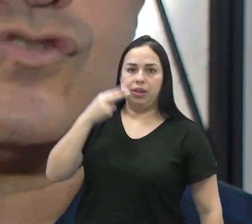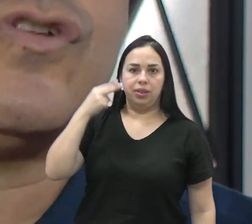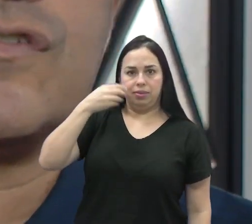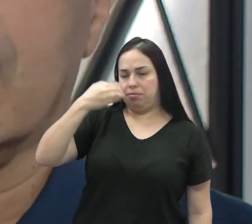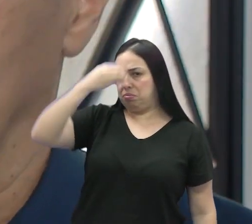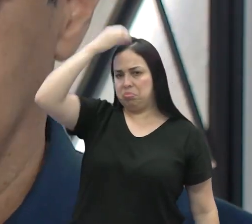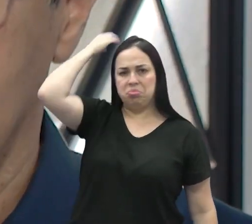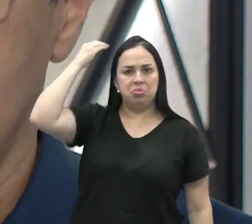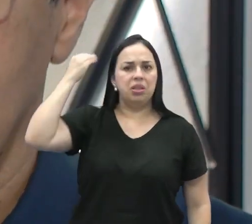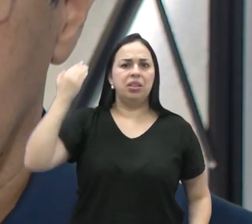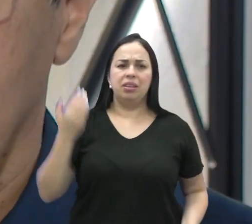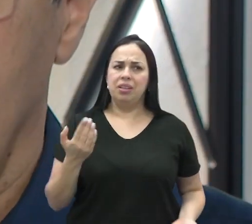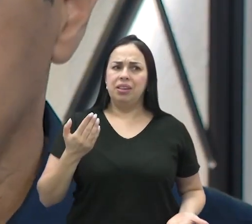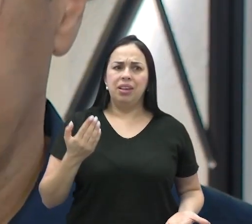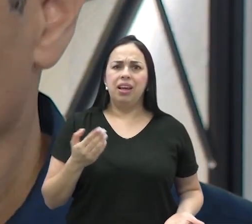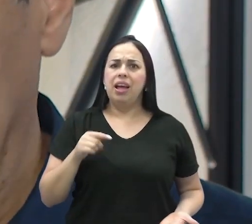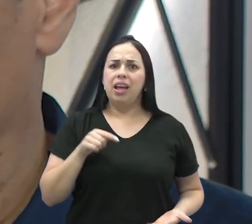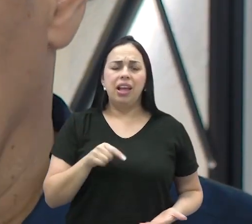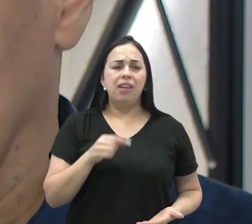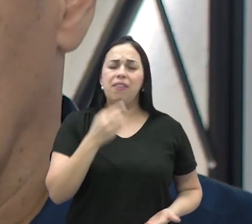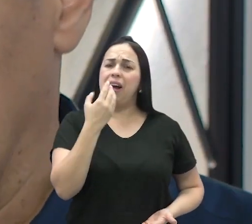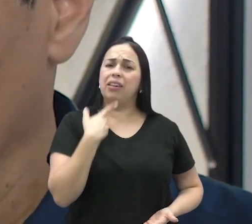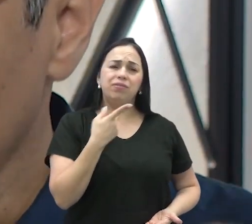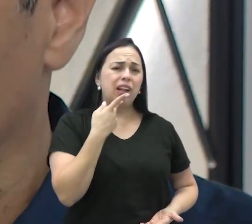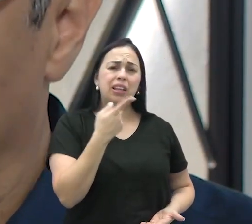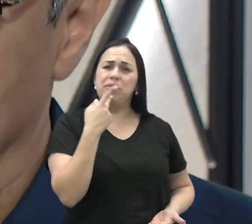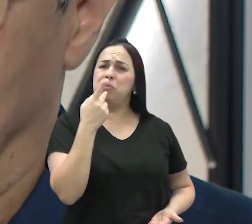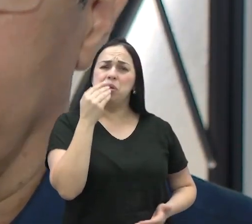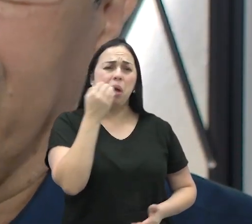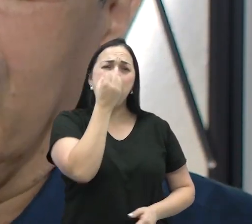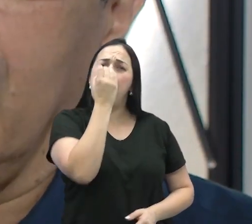vereador Carlos Abranches não considera que a medida vai ser